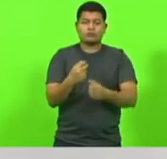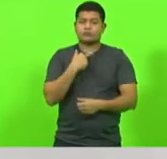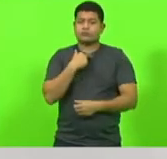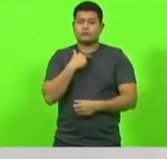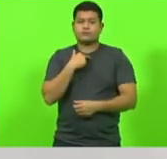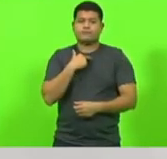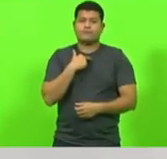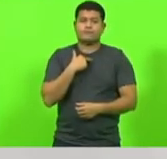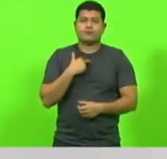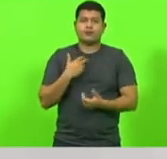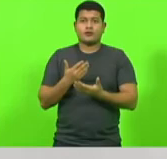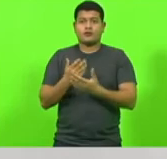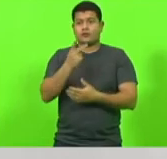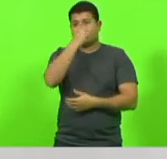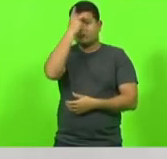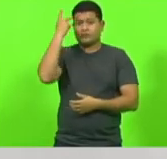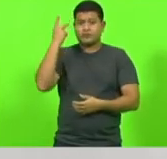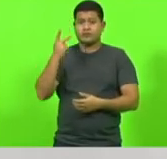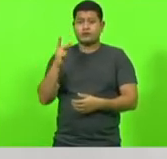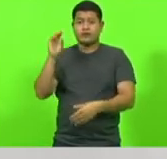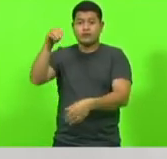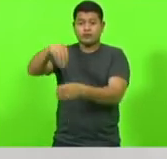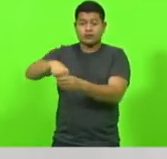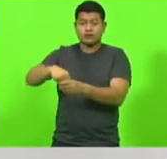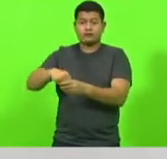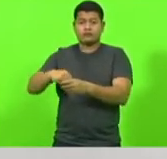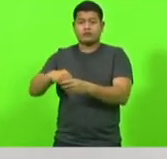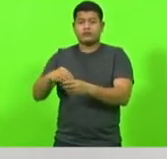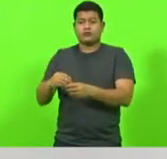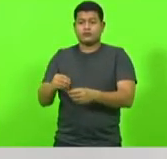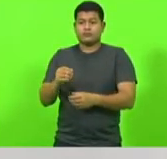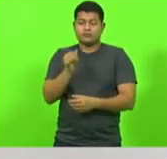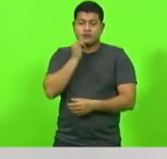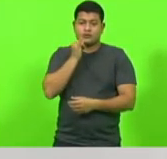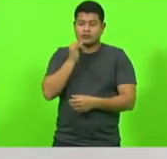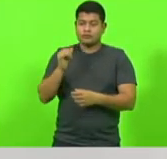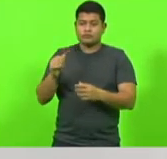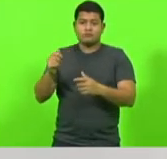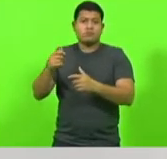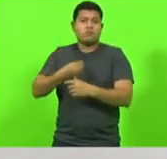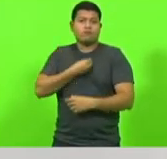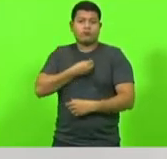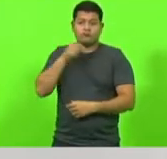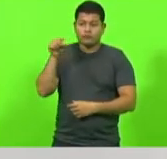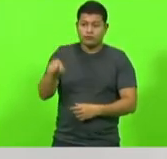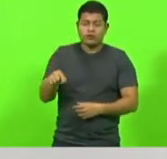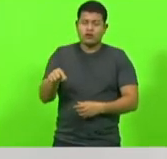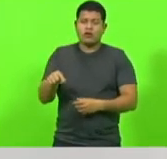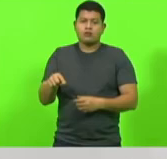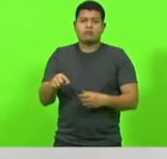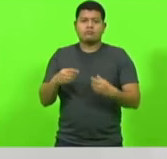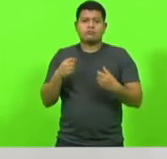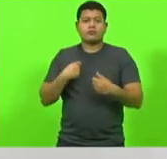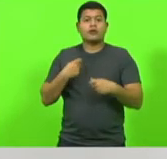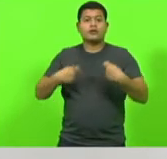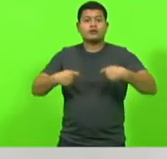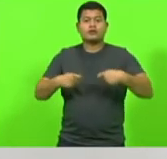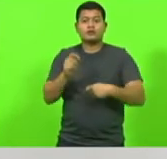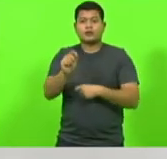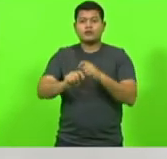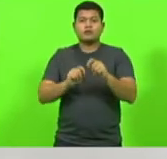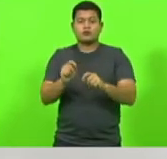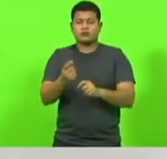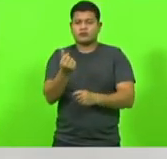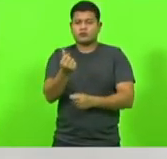tese, deveriam ser indenizadas para entregar a posse do terreno para o Estado. E aí o Estado cria, efetivamente,